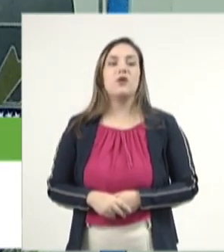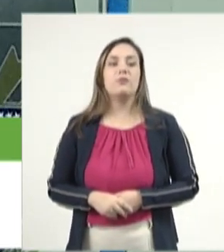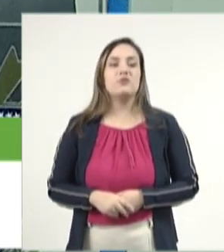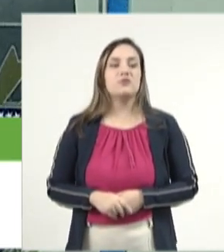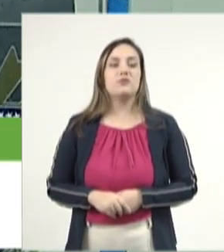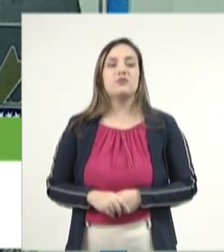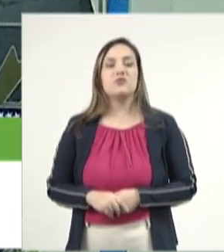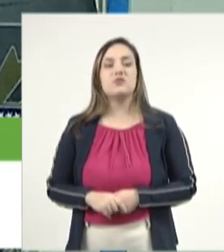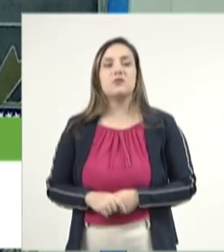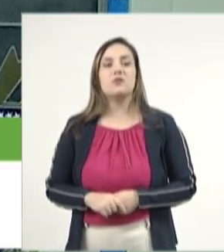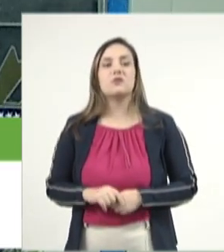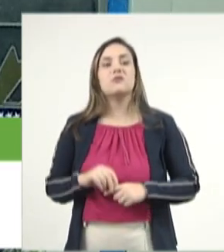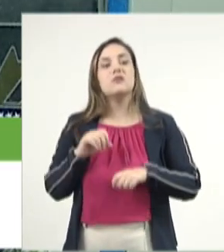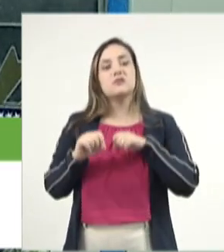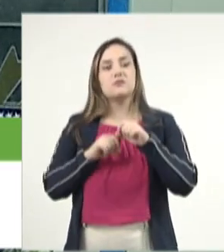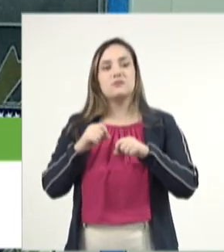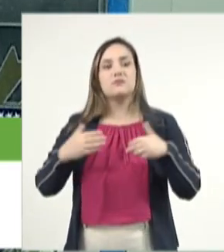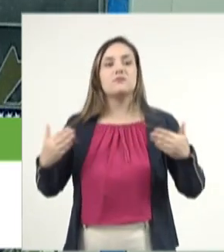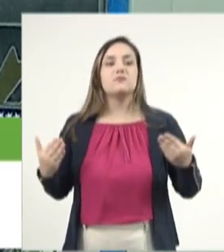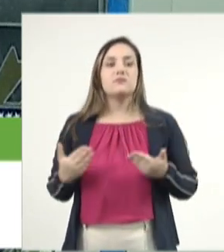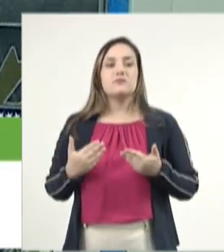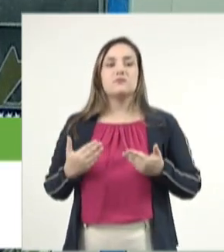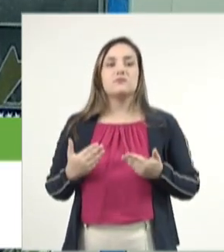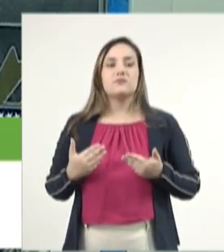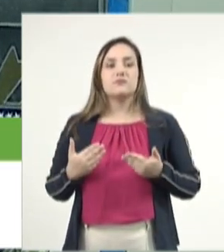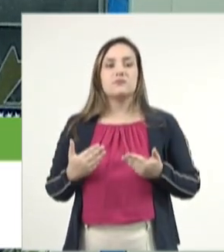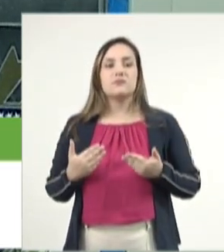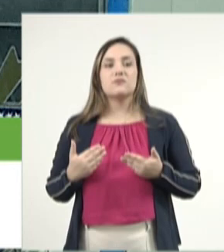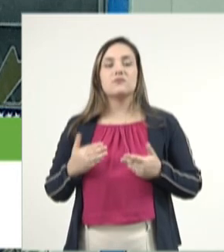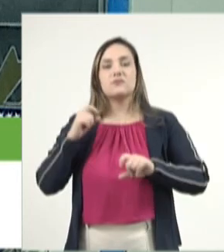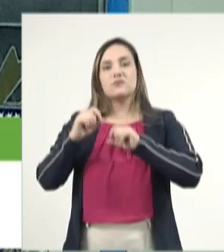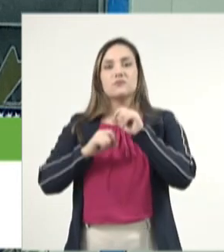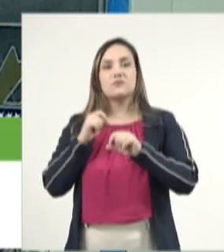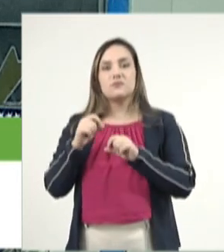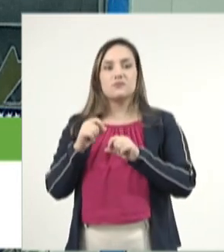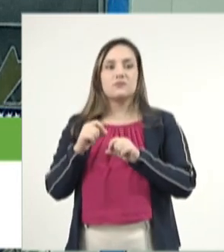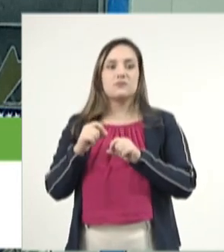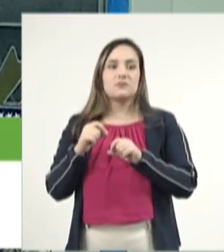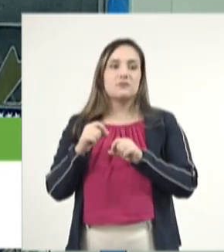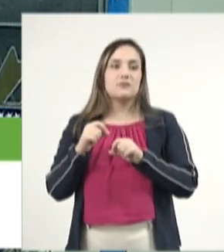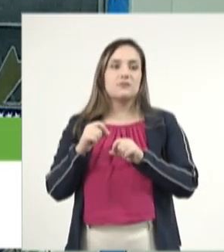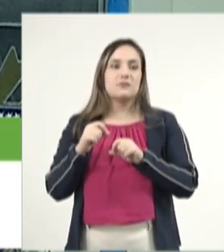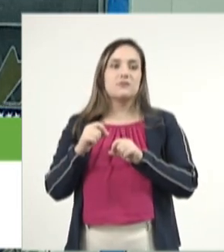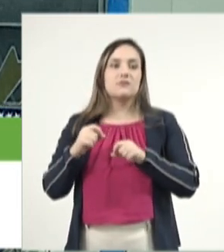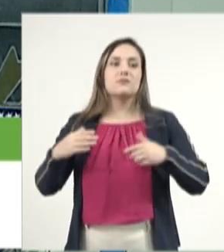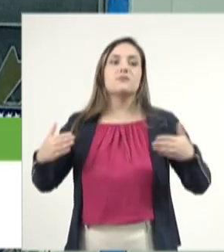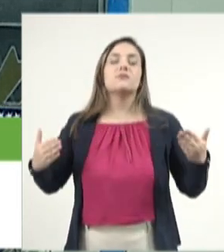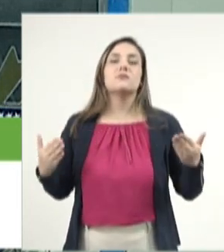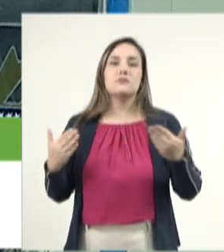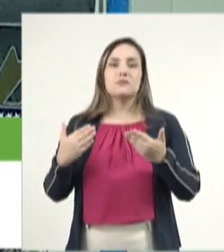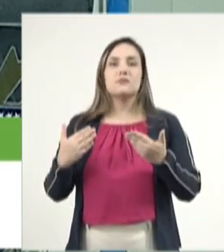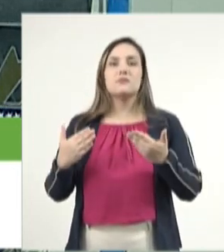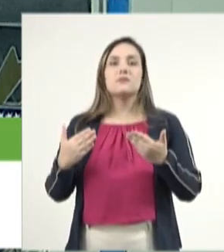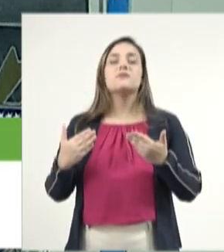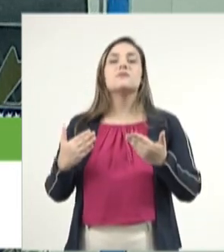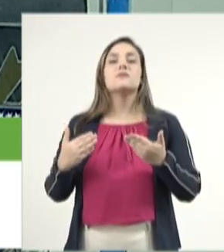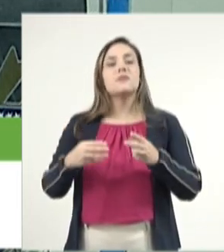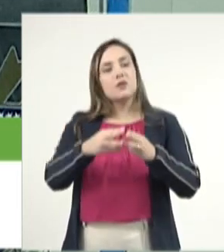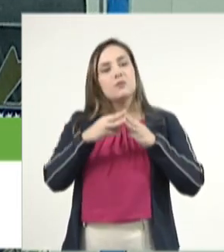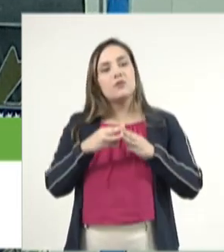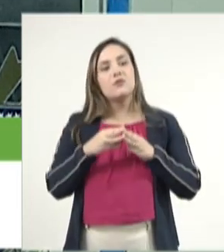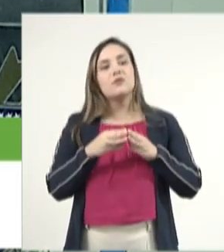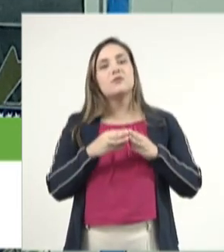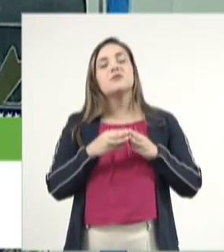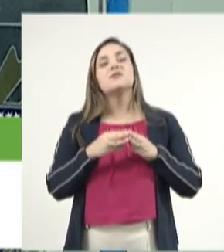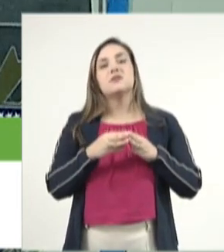aqui na Assembleia Legislativa. Daqui, então, os dados da sessão de hoje: um requerimento, 11 indicações, uma moção de repúdio e uma moção de